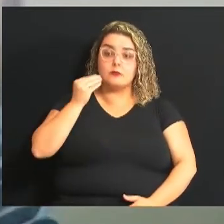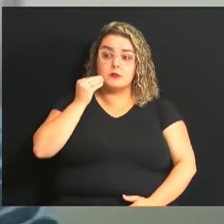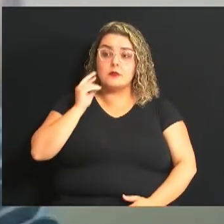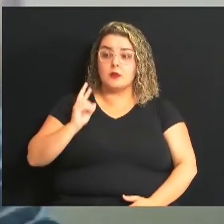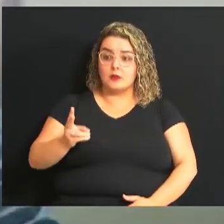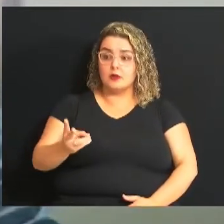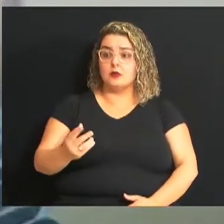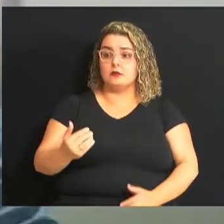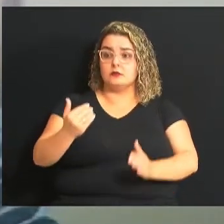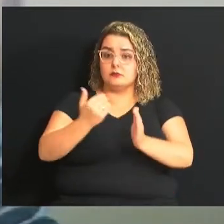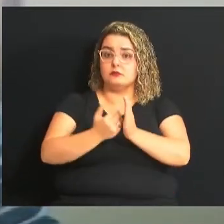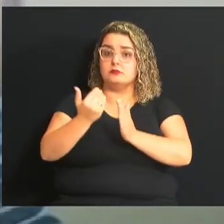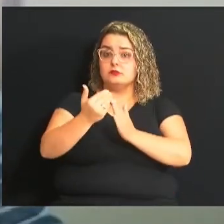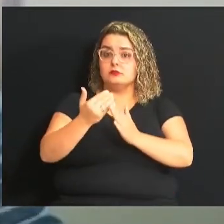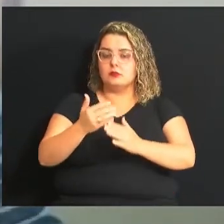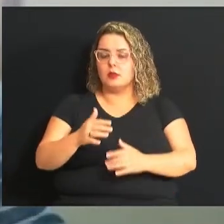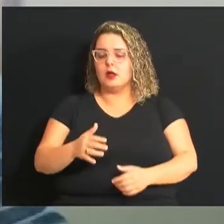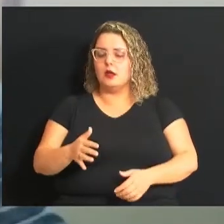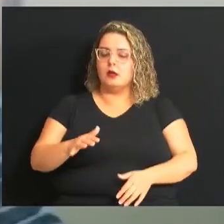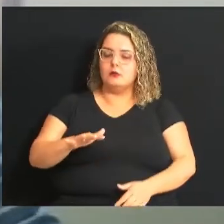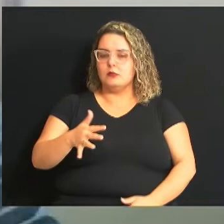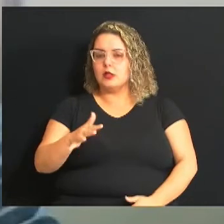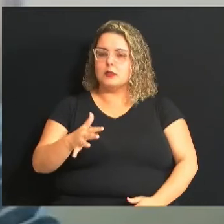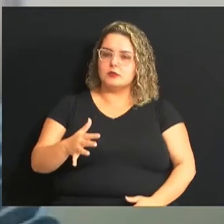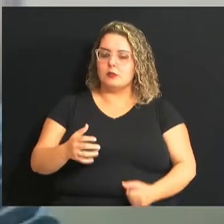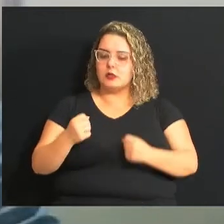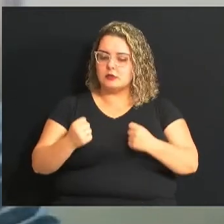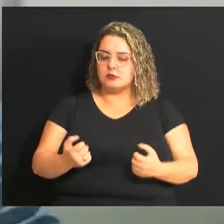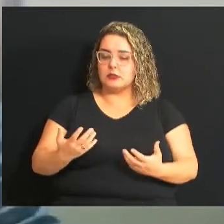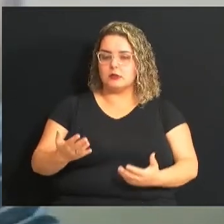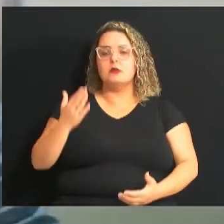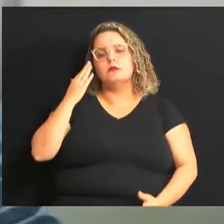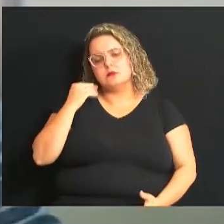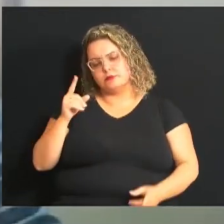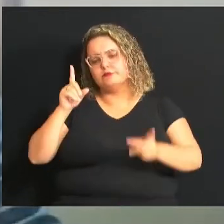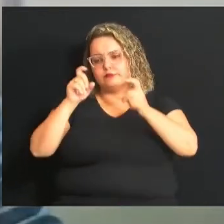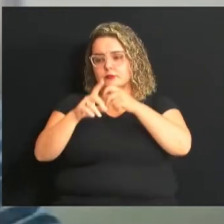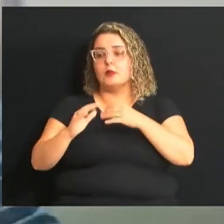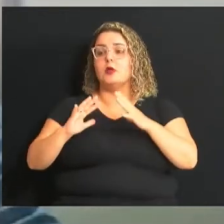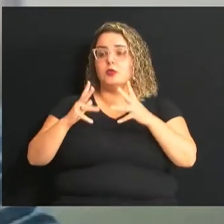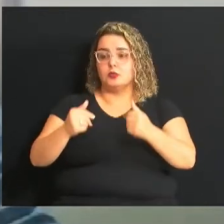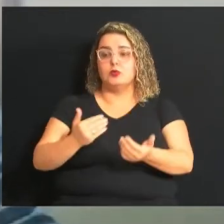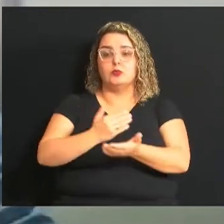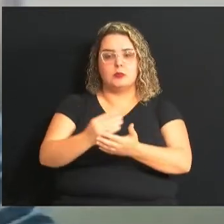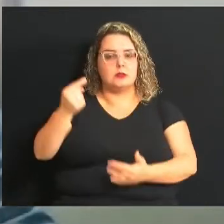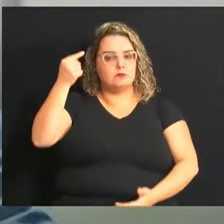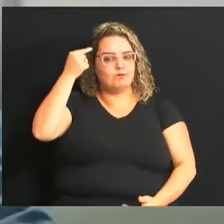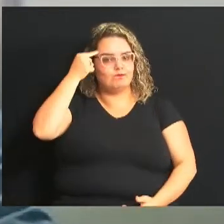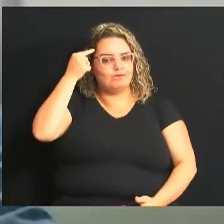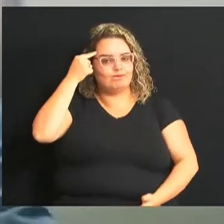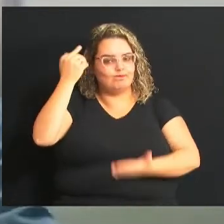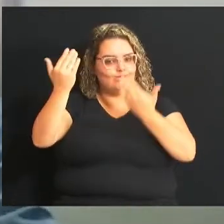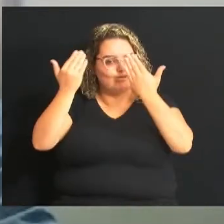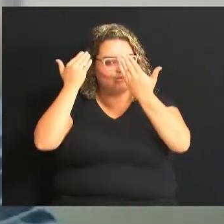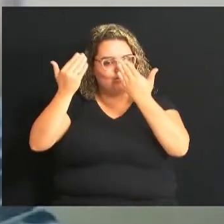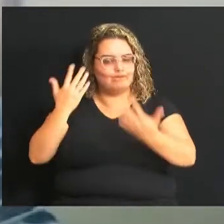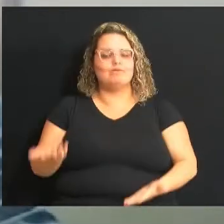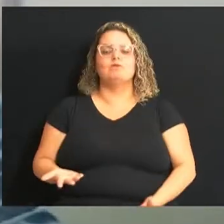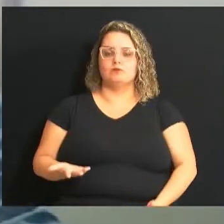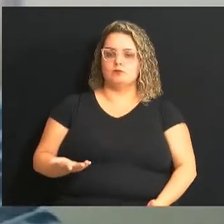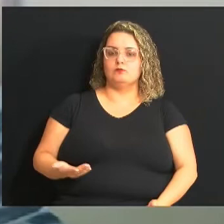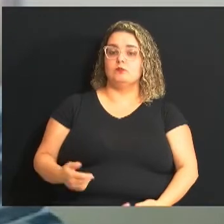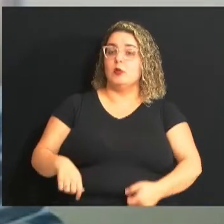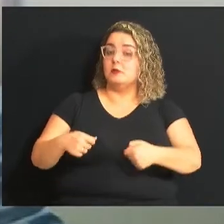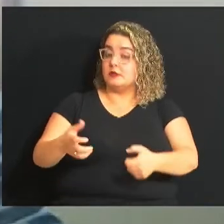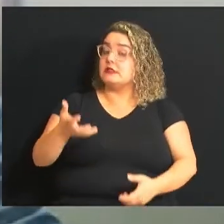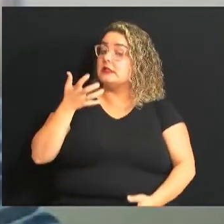um pouco mais moderada, né? Então, eu sei que é difícil, mas tudo começa aqui, né? Tudo começa no psicológico. Você tem que primeiro querer, para